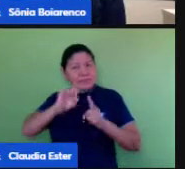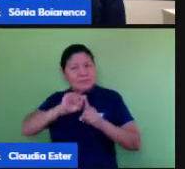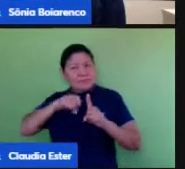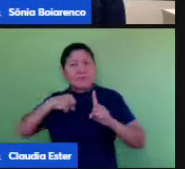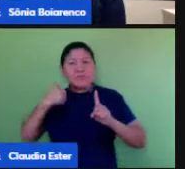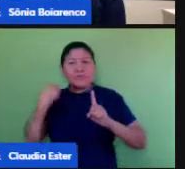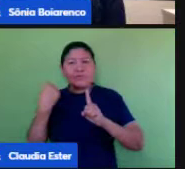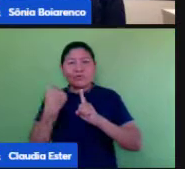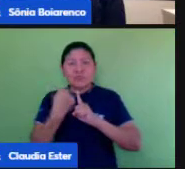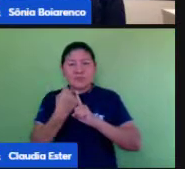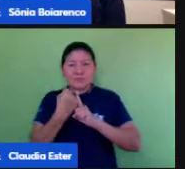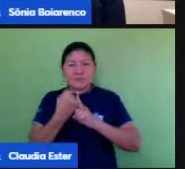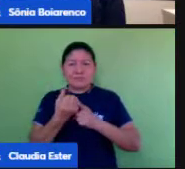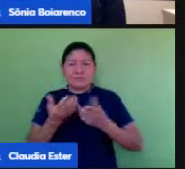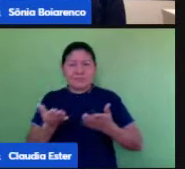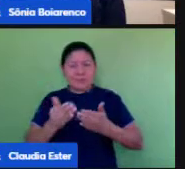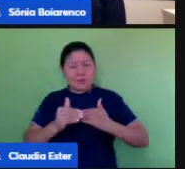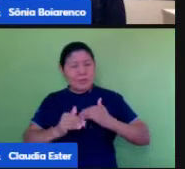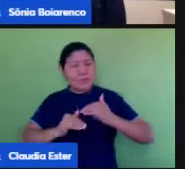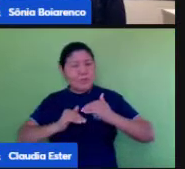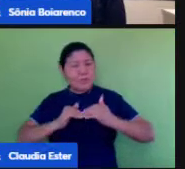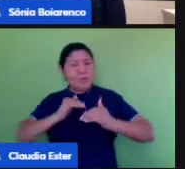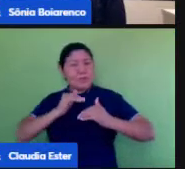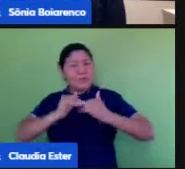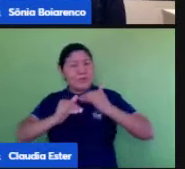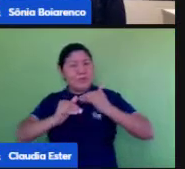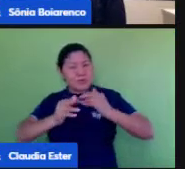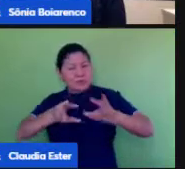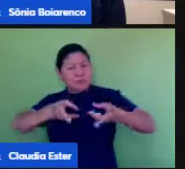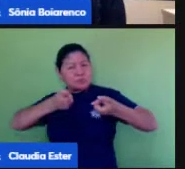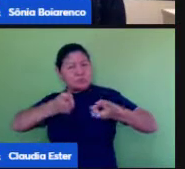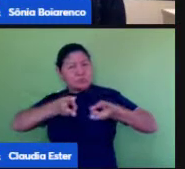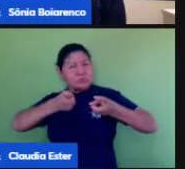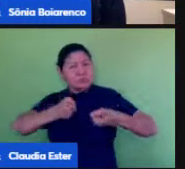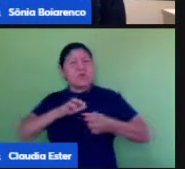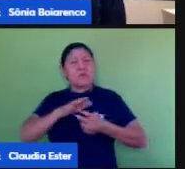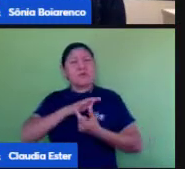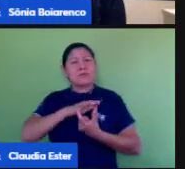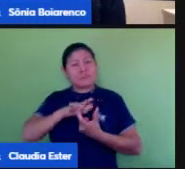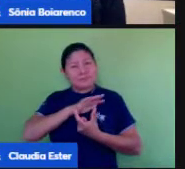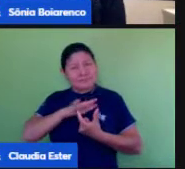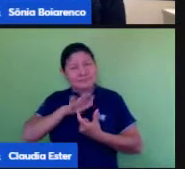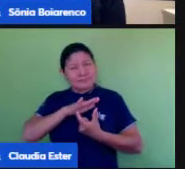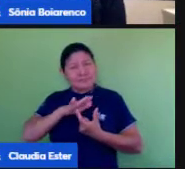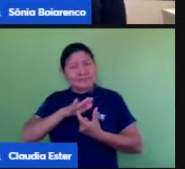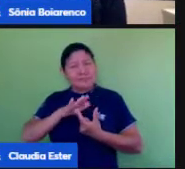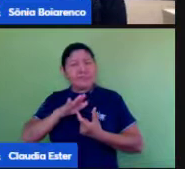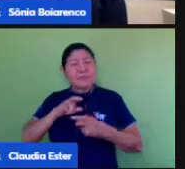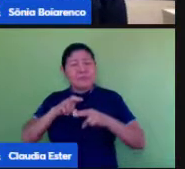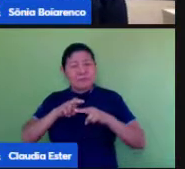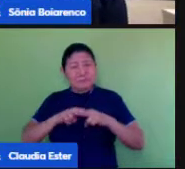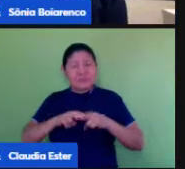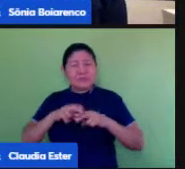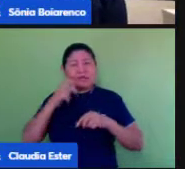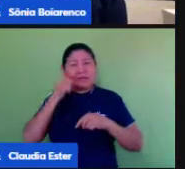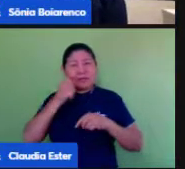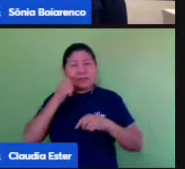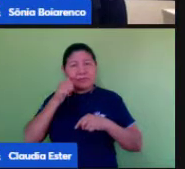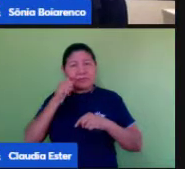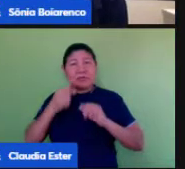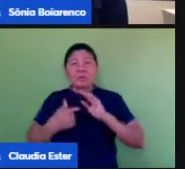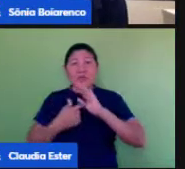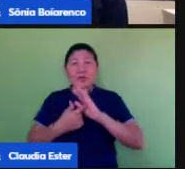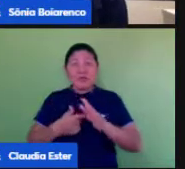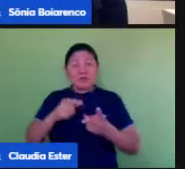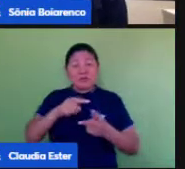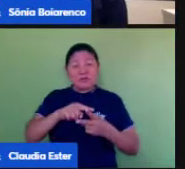em processo de letramento. Então, a autora nos chama a atenção para 2 tipos de pessoas na